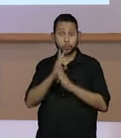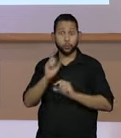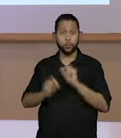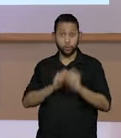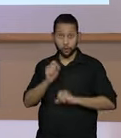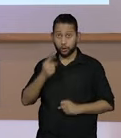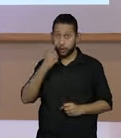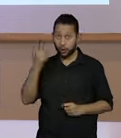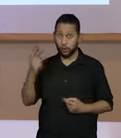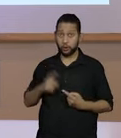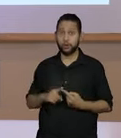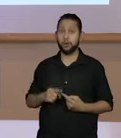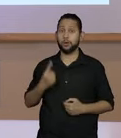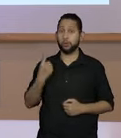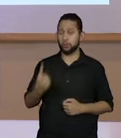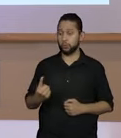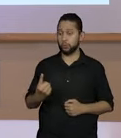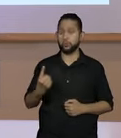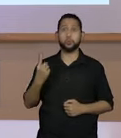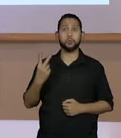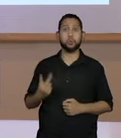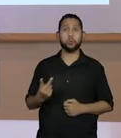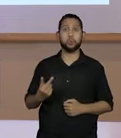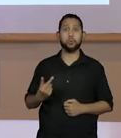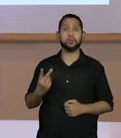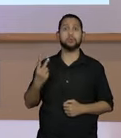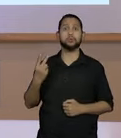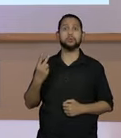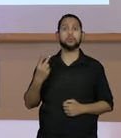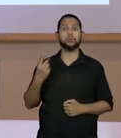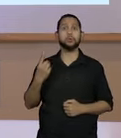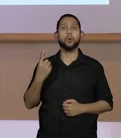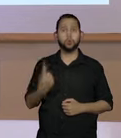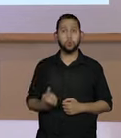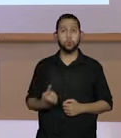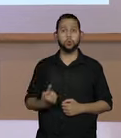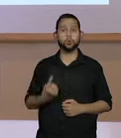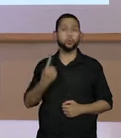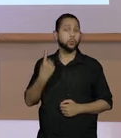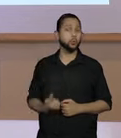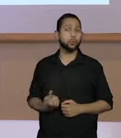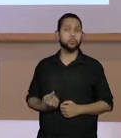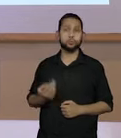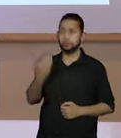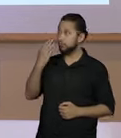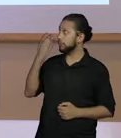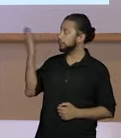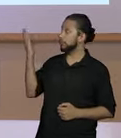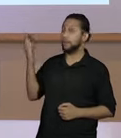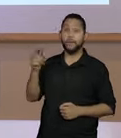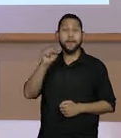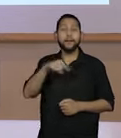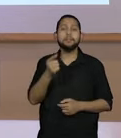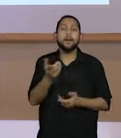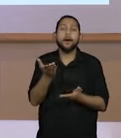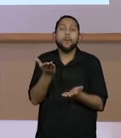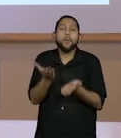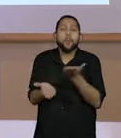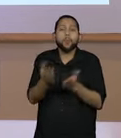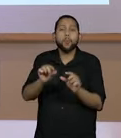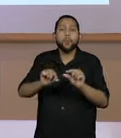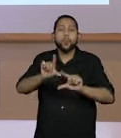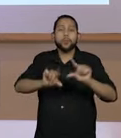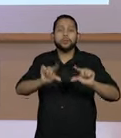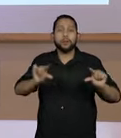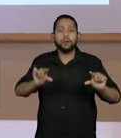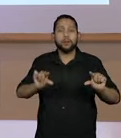1, 2, 1 e 1. Esta é a proporção que